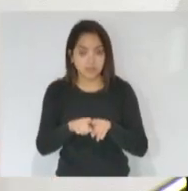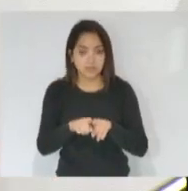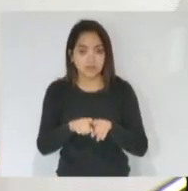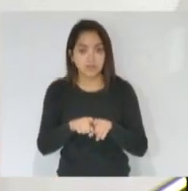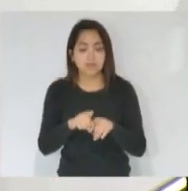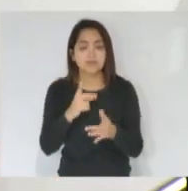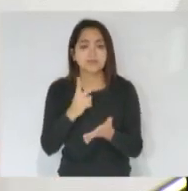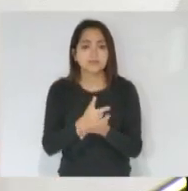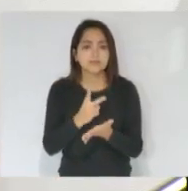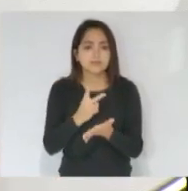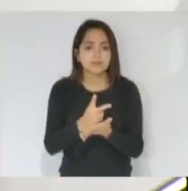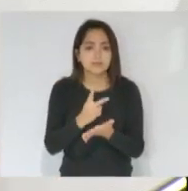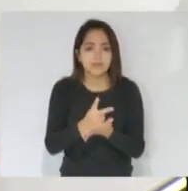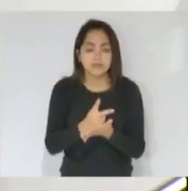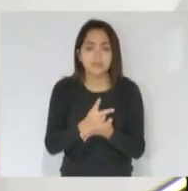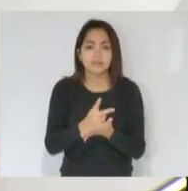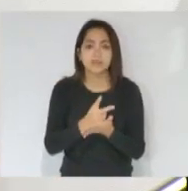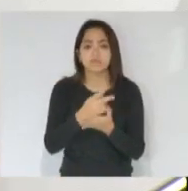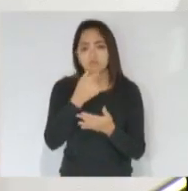sempre sugeri,